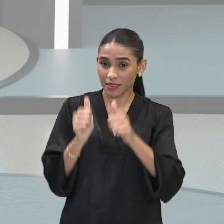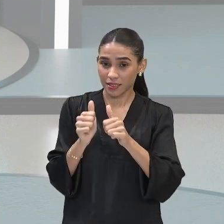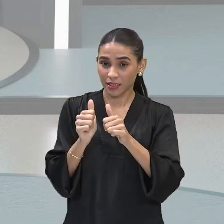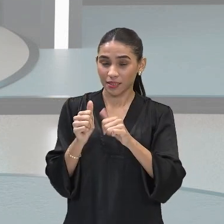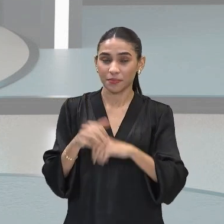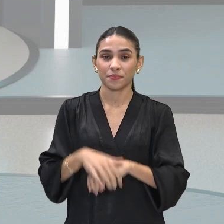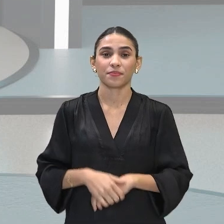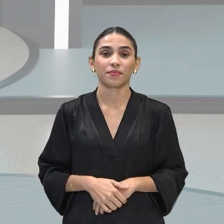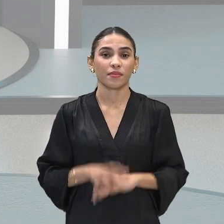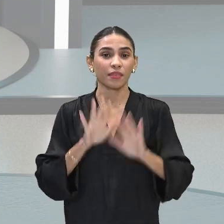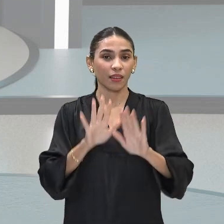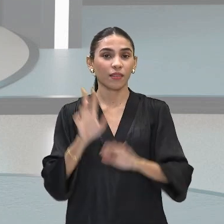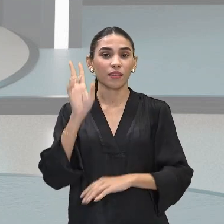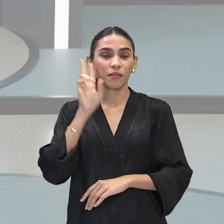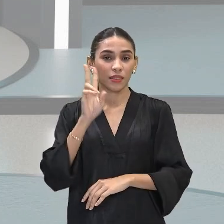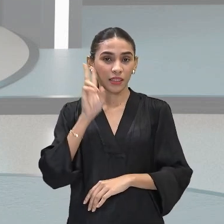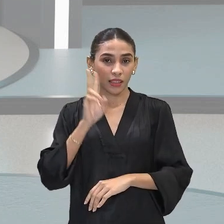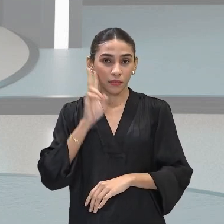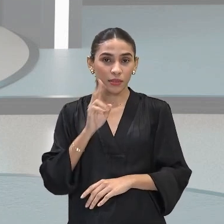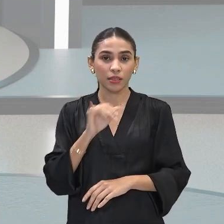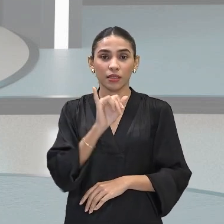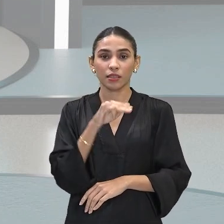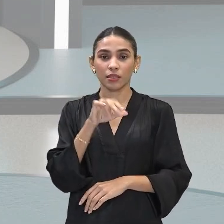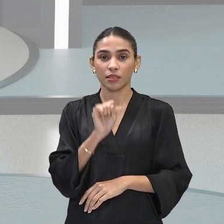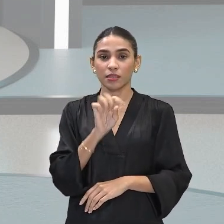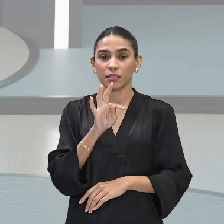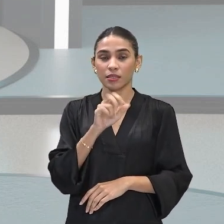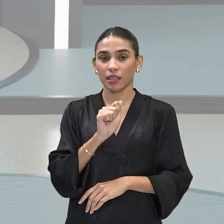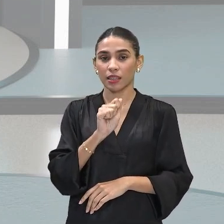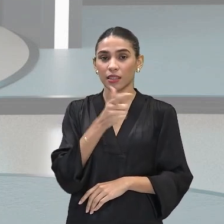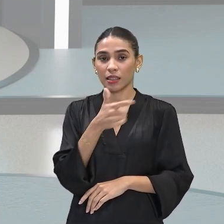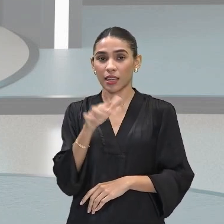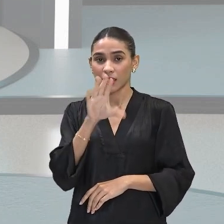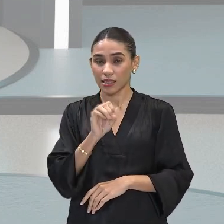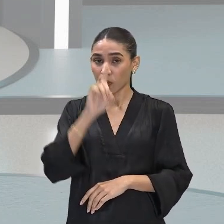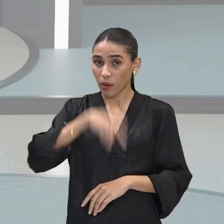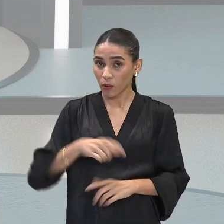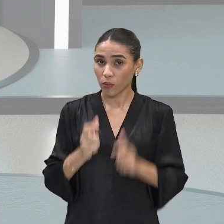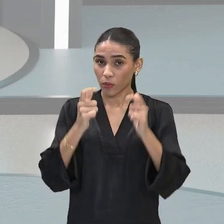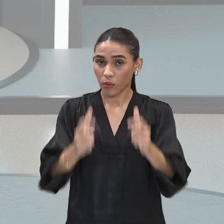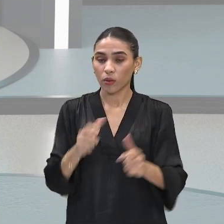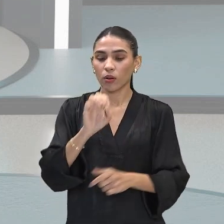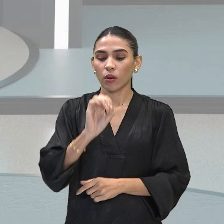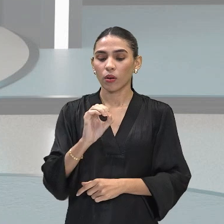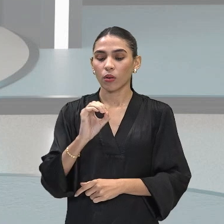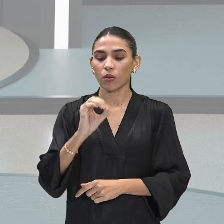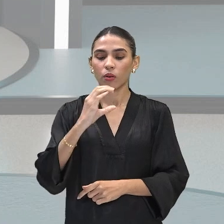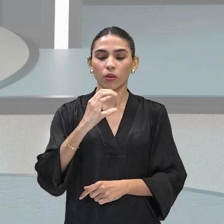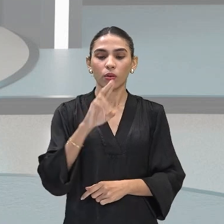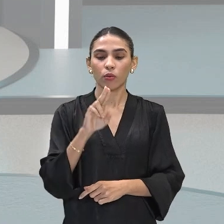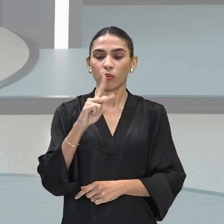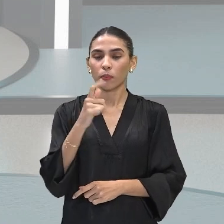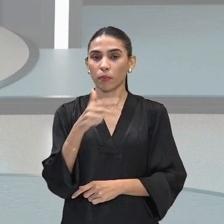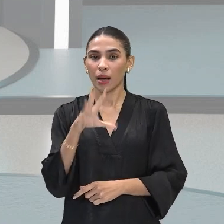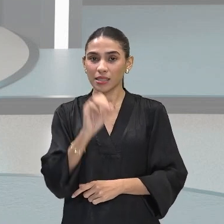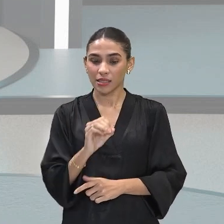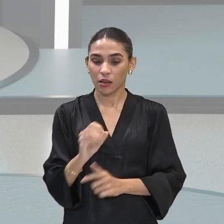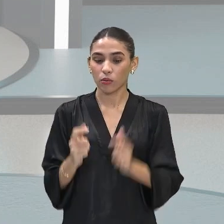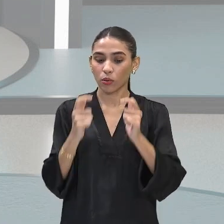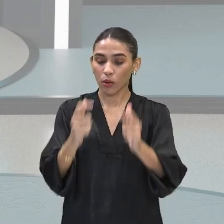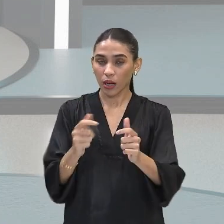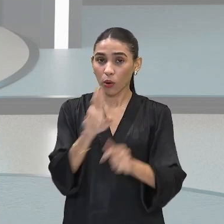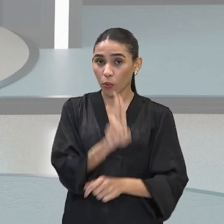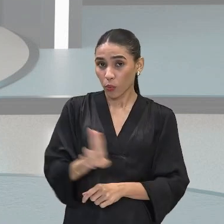Então, lembrem-se que a instalação ela é uma ocupação. Ela ocupa o espaço, o